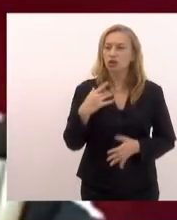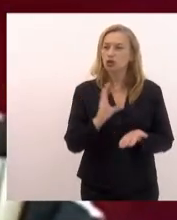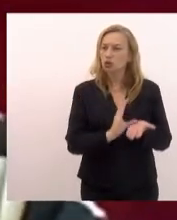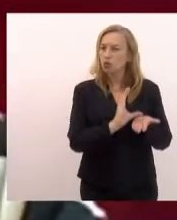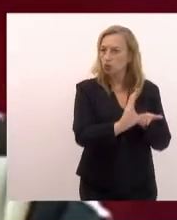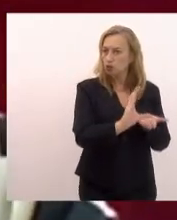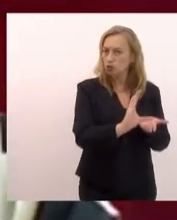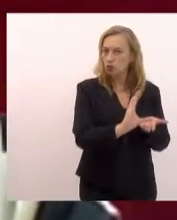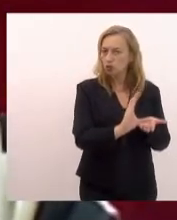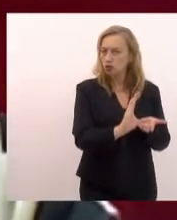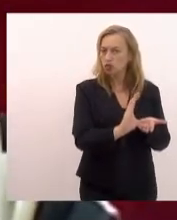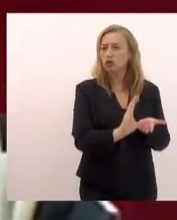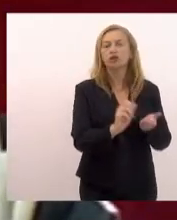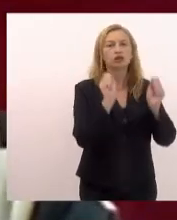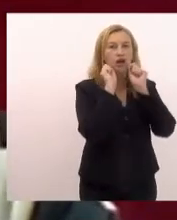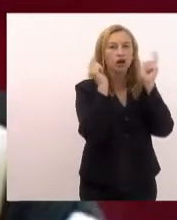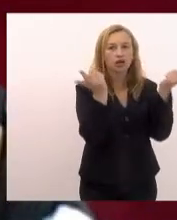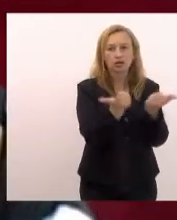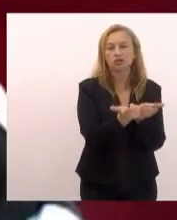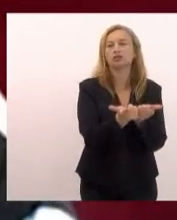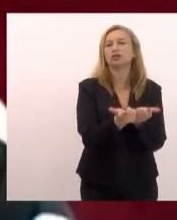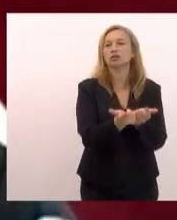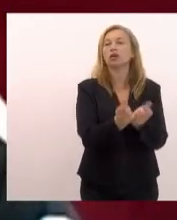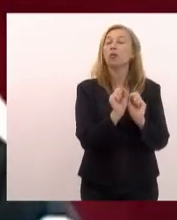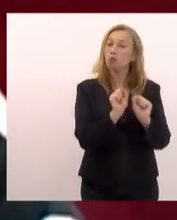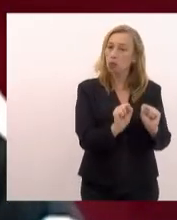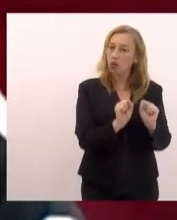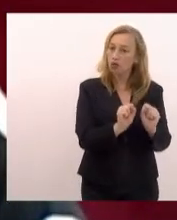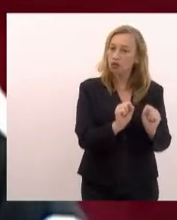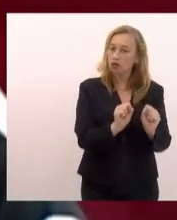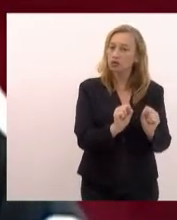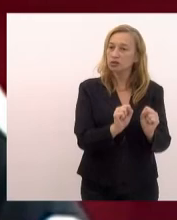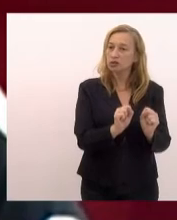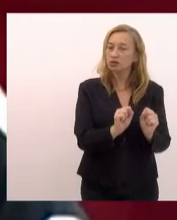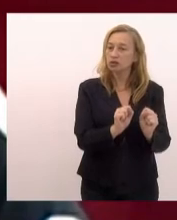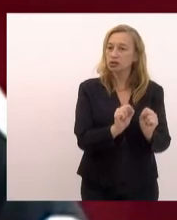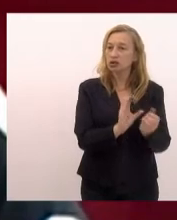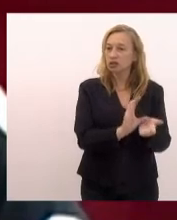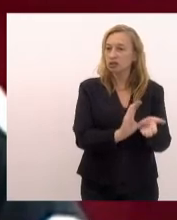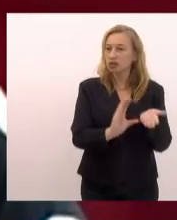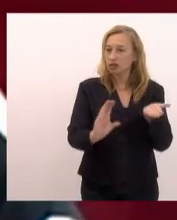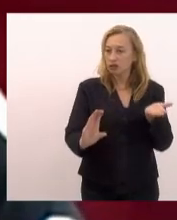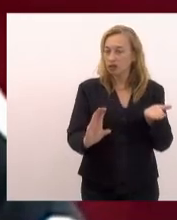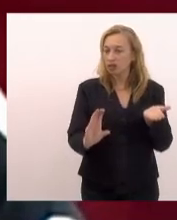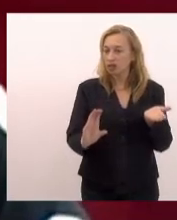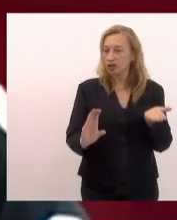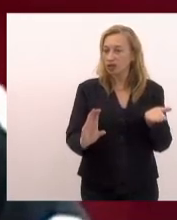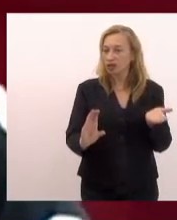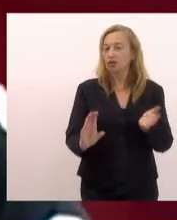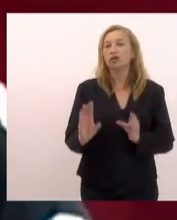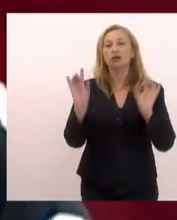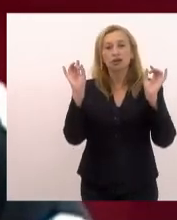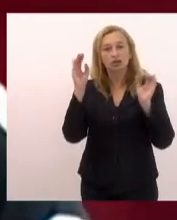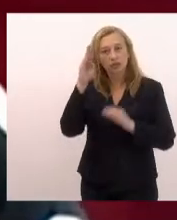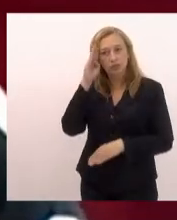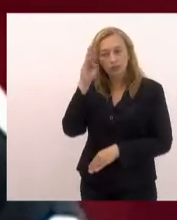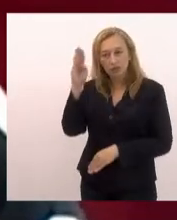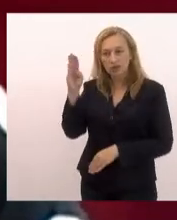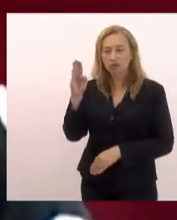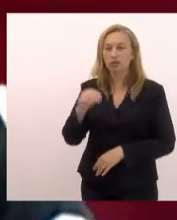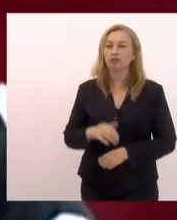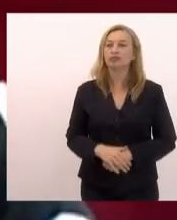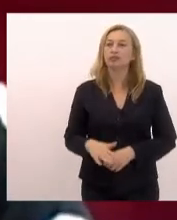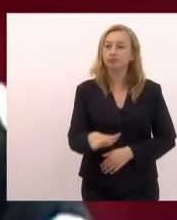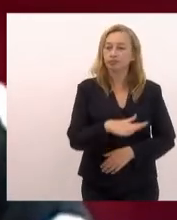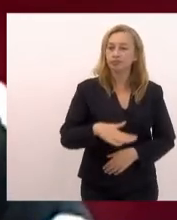da Assembleia Legislativa possam ser executados numa destinação específica para